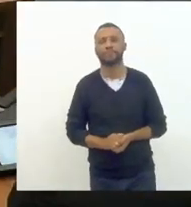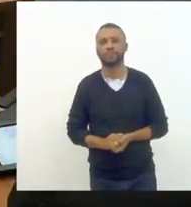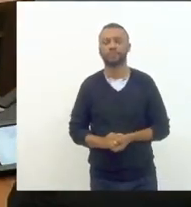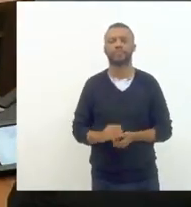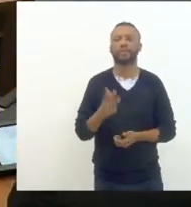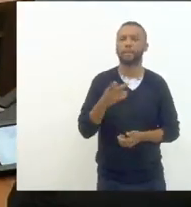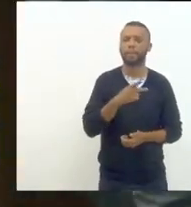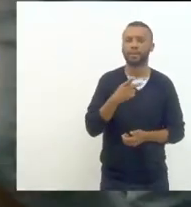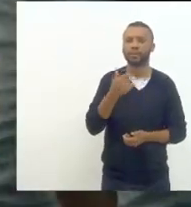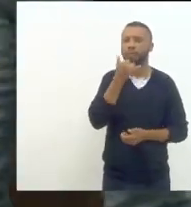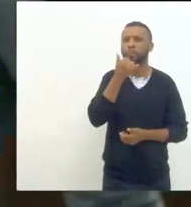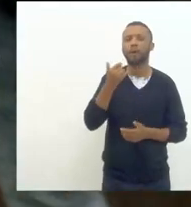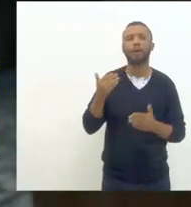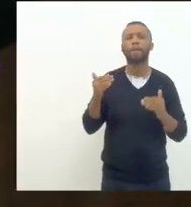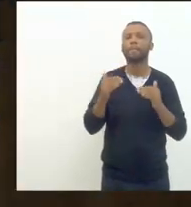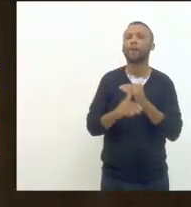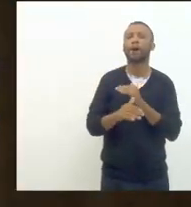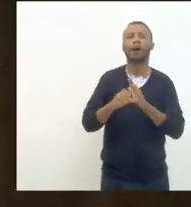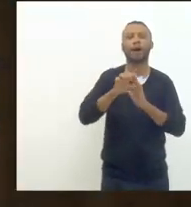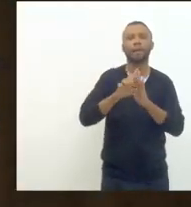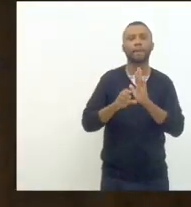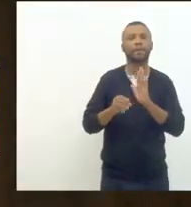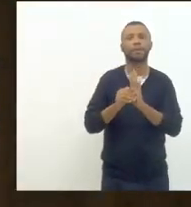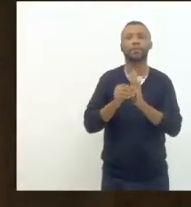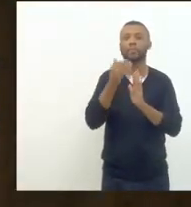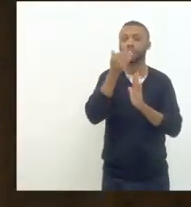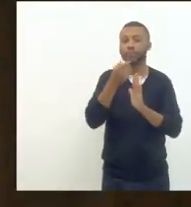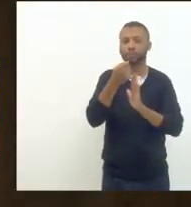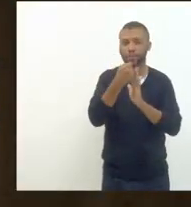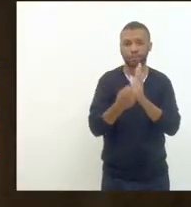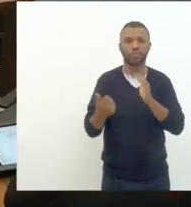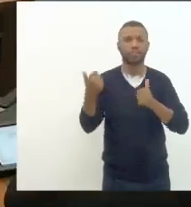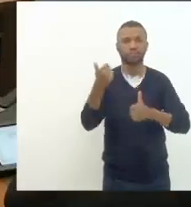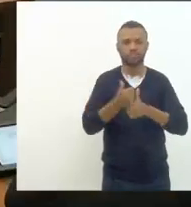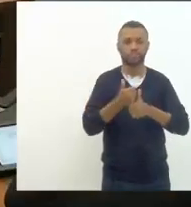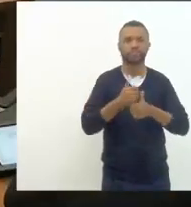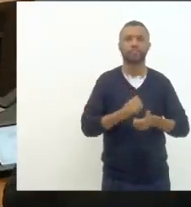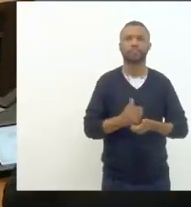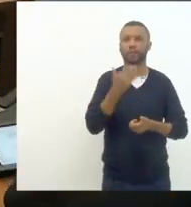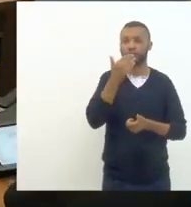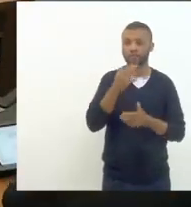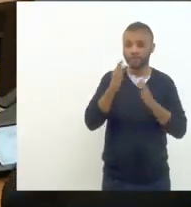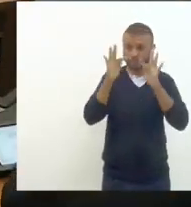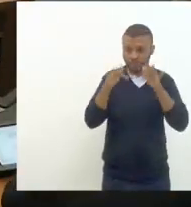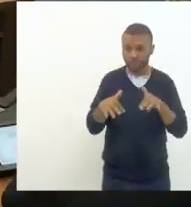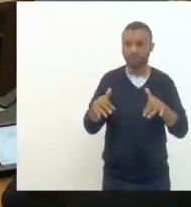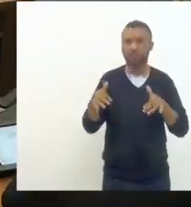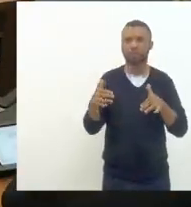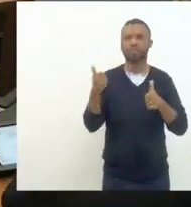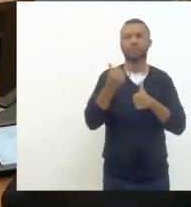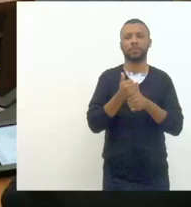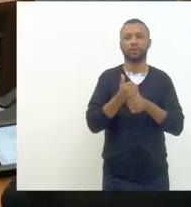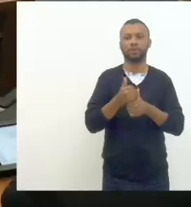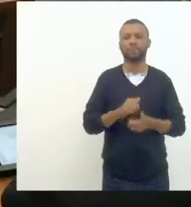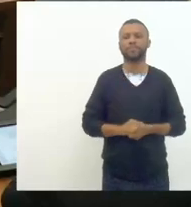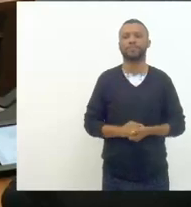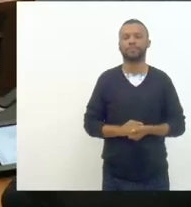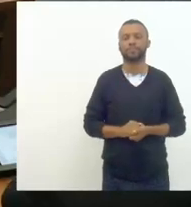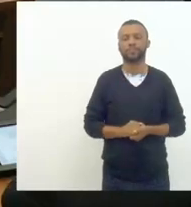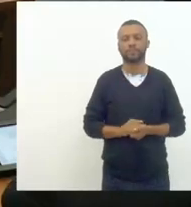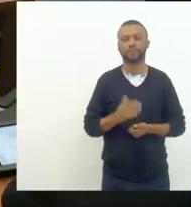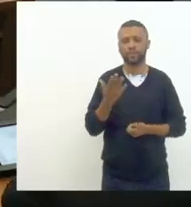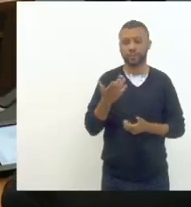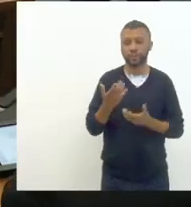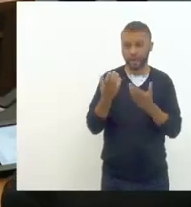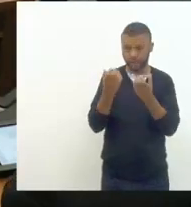Senhor presidente, contrário a todas as emendas, concluindo por substitutivo. Pedindo forma final de redação, senhor presidente. Então, Vossa Excelência